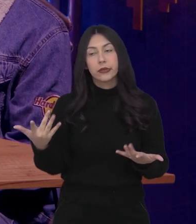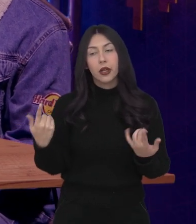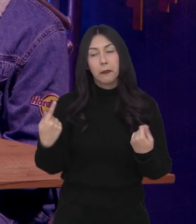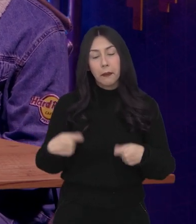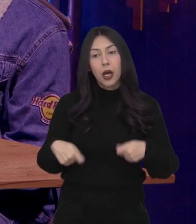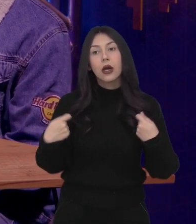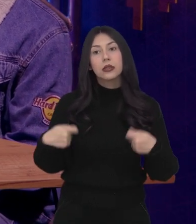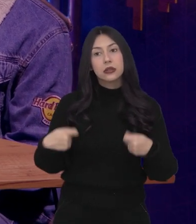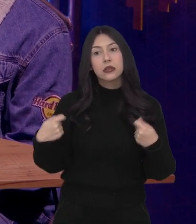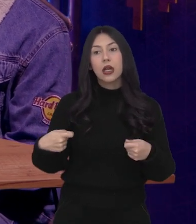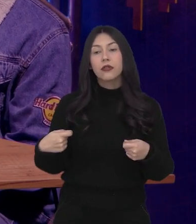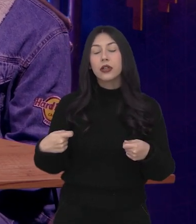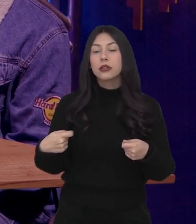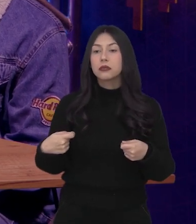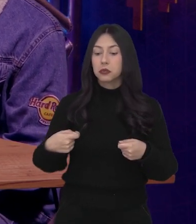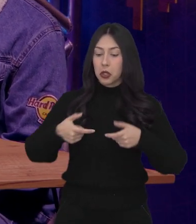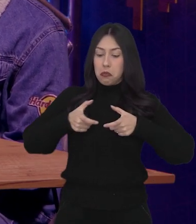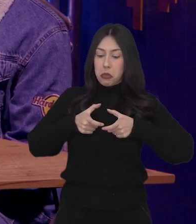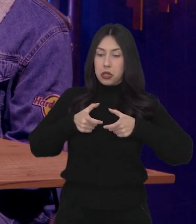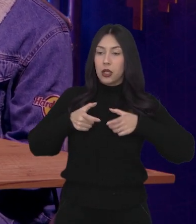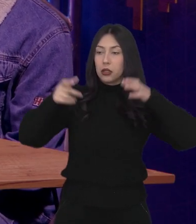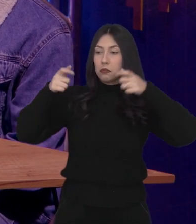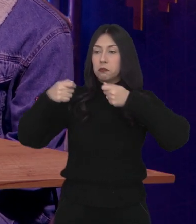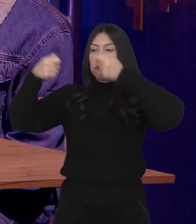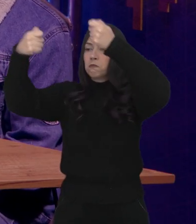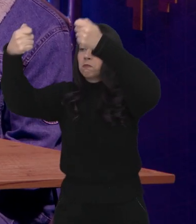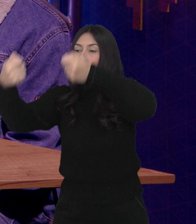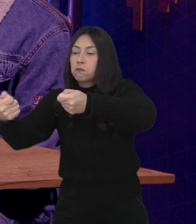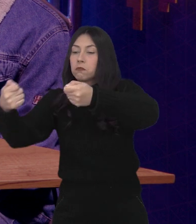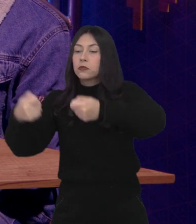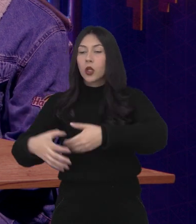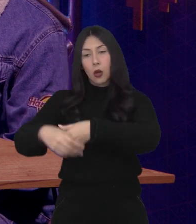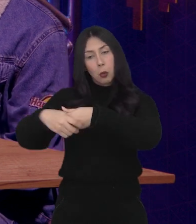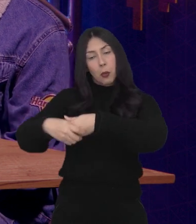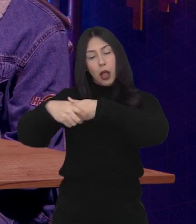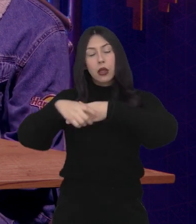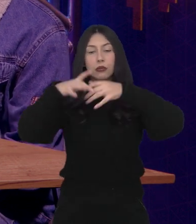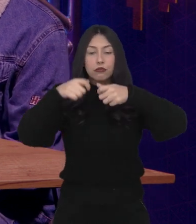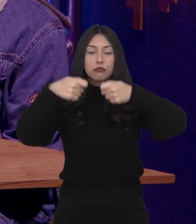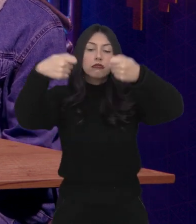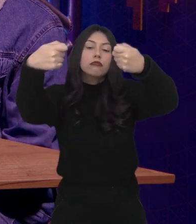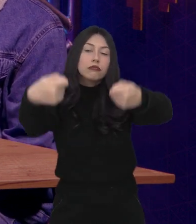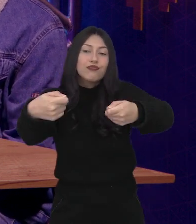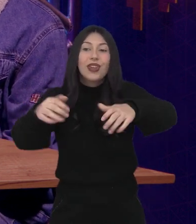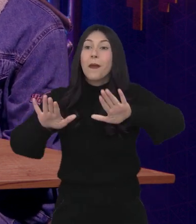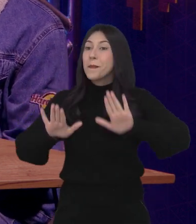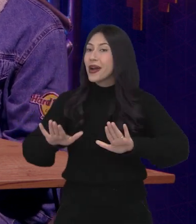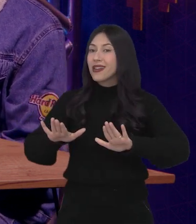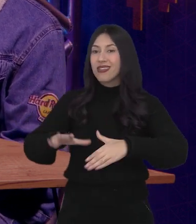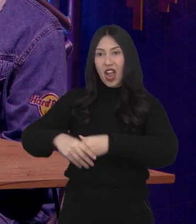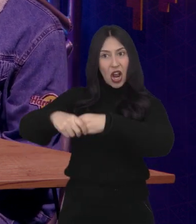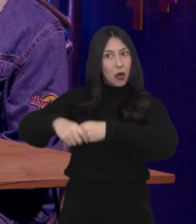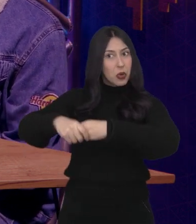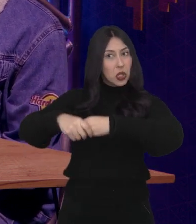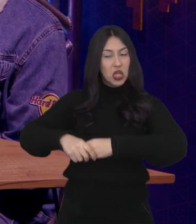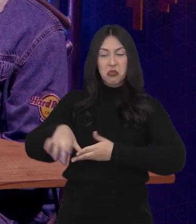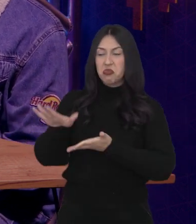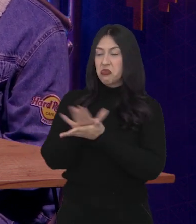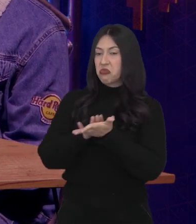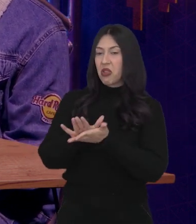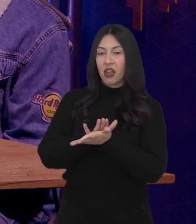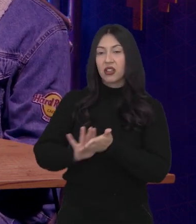questão ali de formalidade, entregando a medalha para todos os atletas, assim, cumprimentando e tal. Ele não